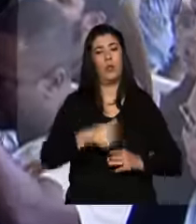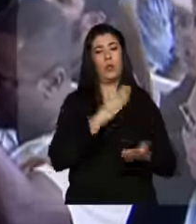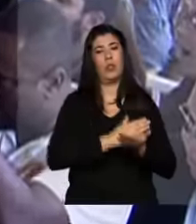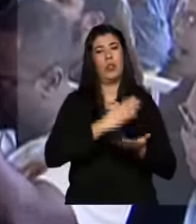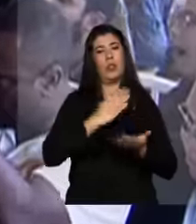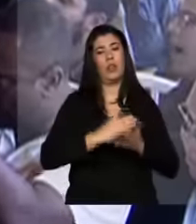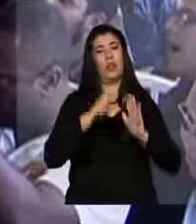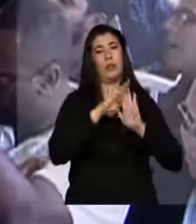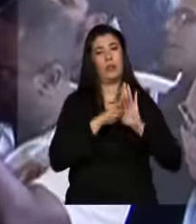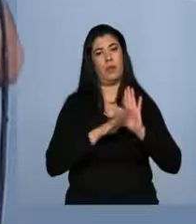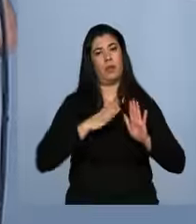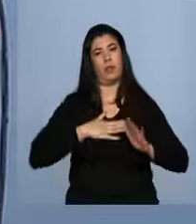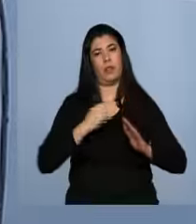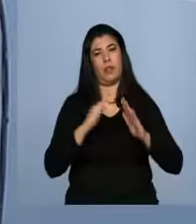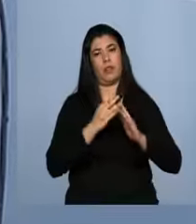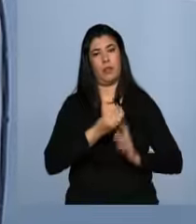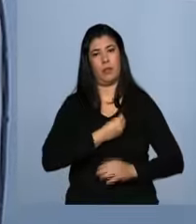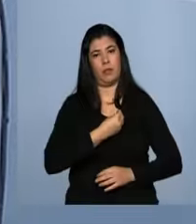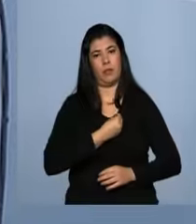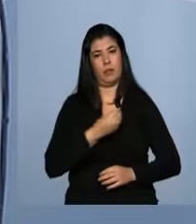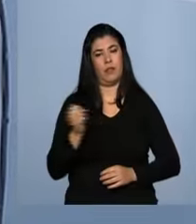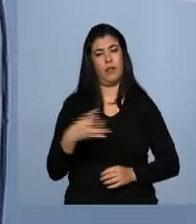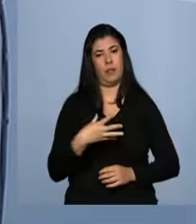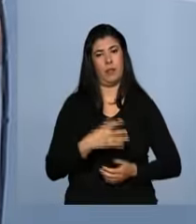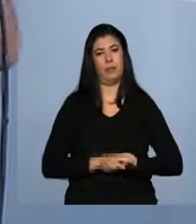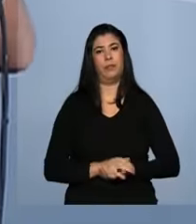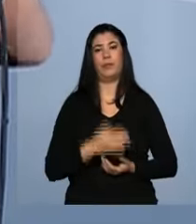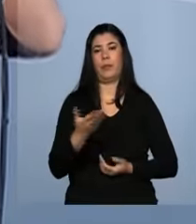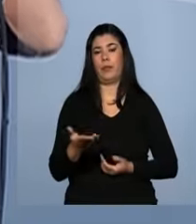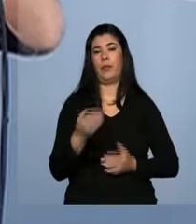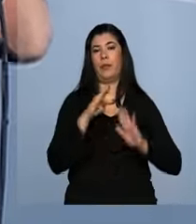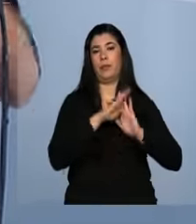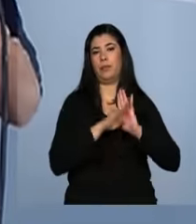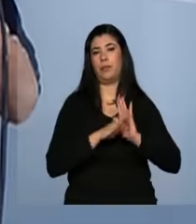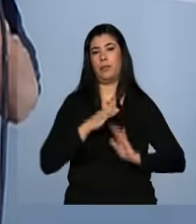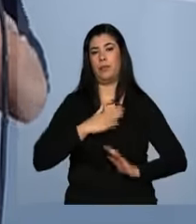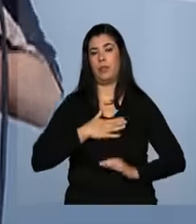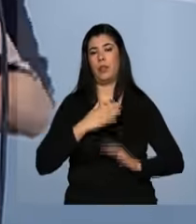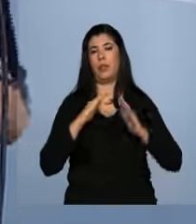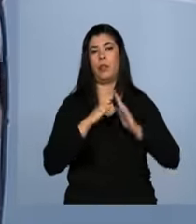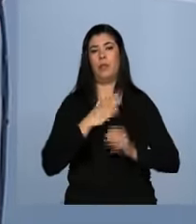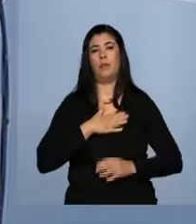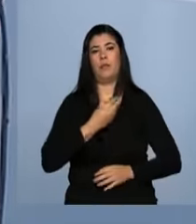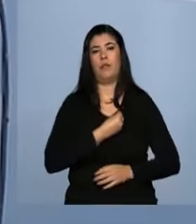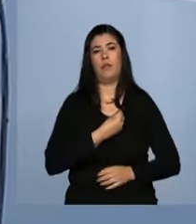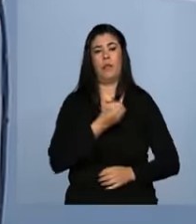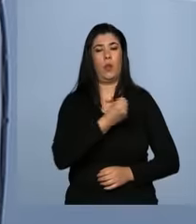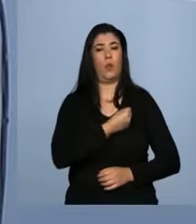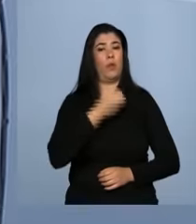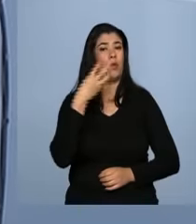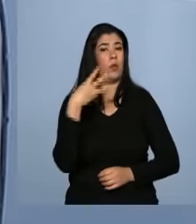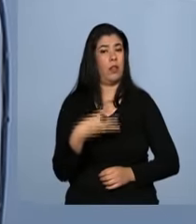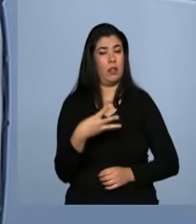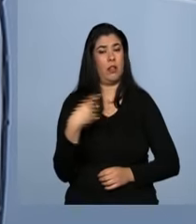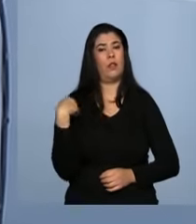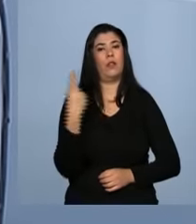do Minha Casa Minha Vida. No Minha Casa Minha Vida 3, nós